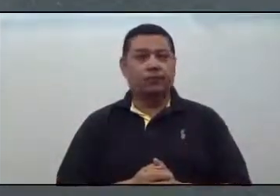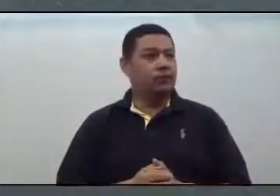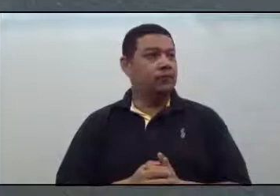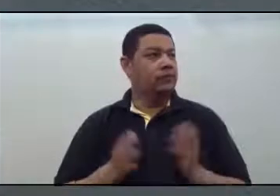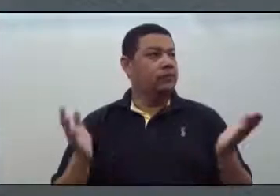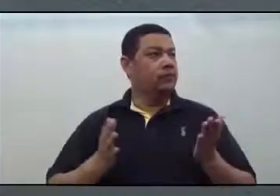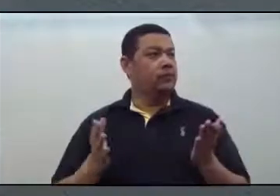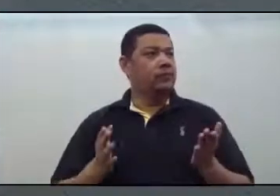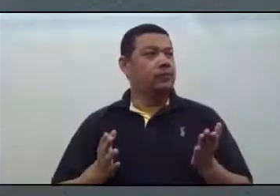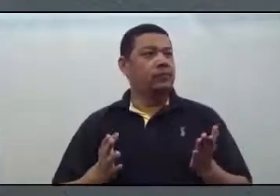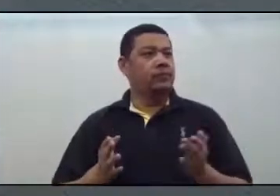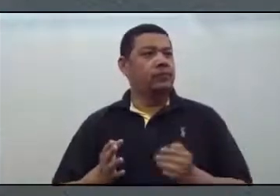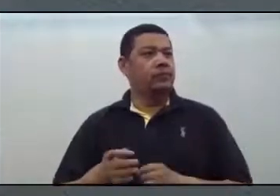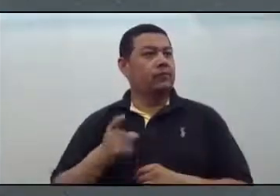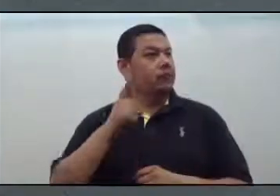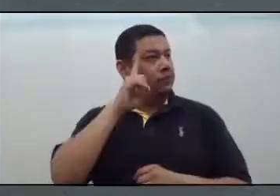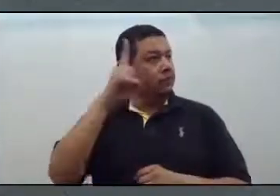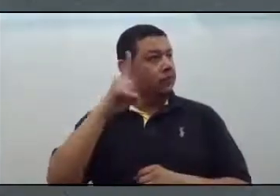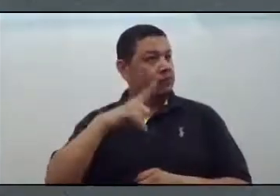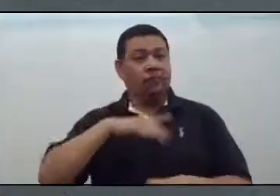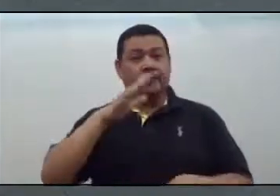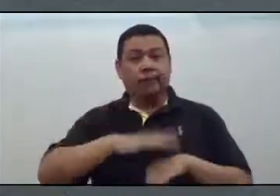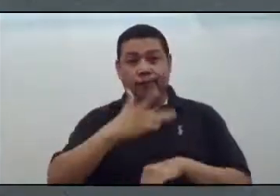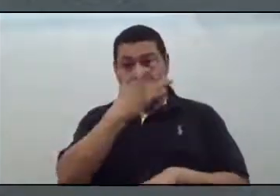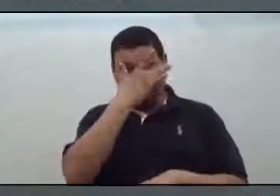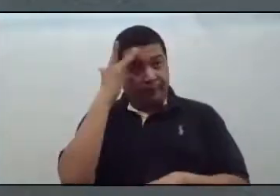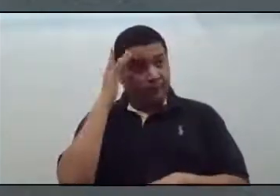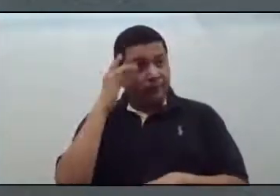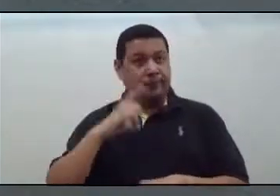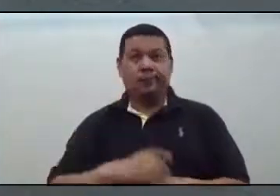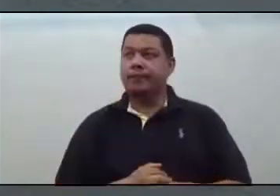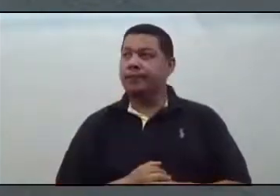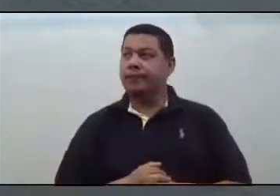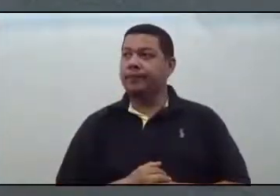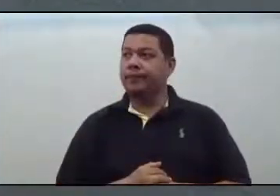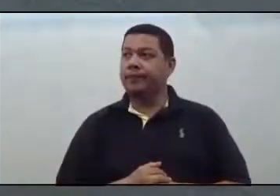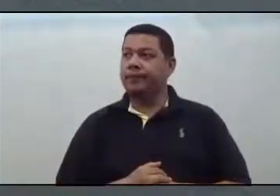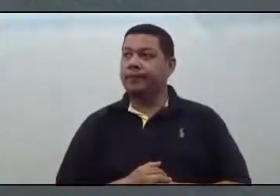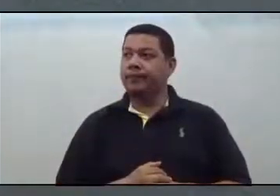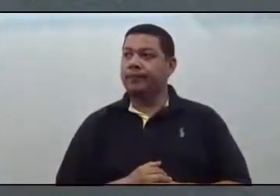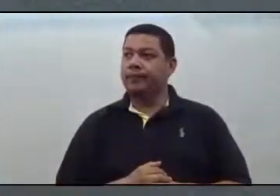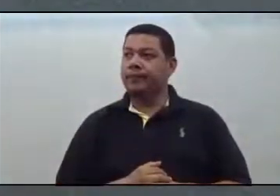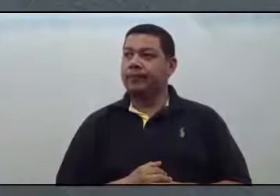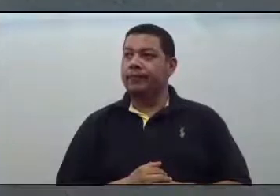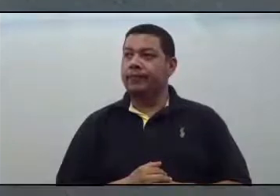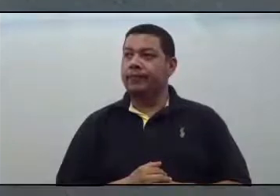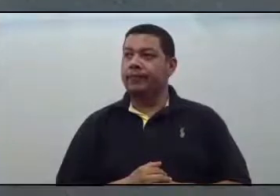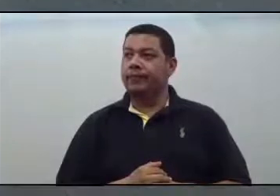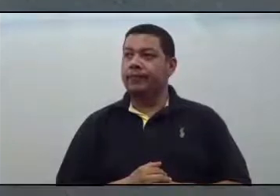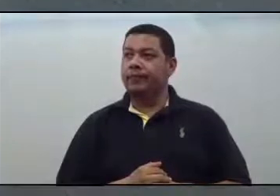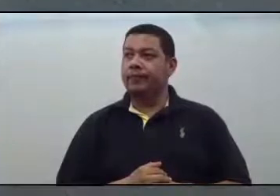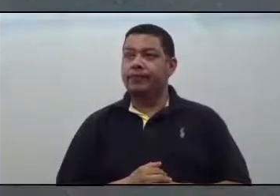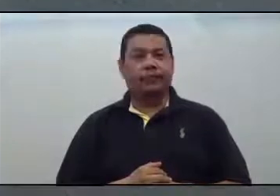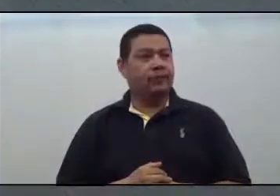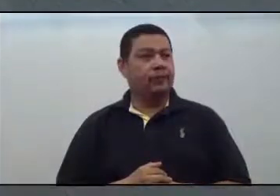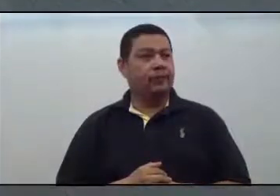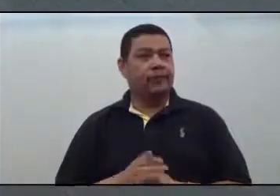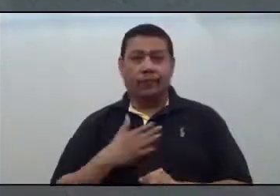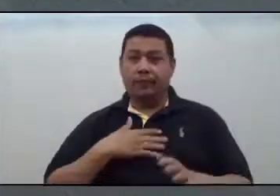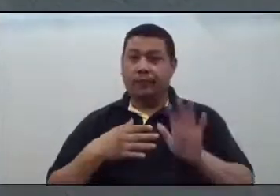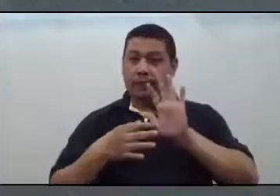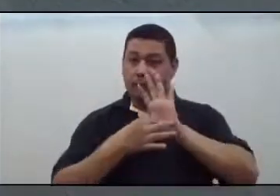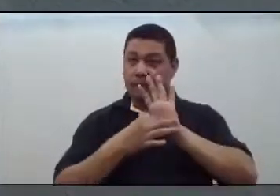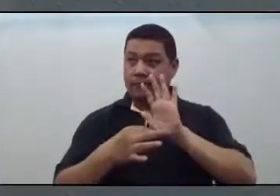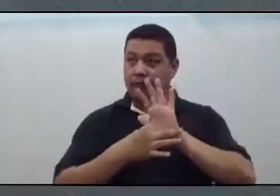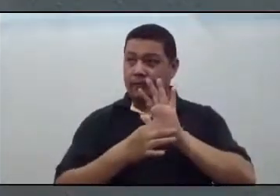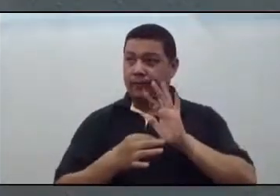nosso auditório está mais lotado, né? Um dia polêmico para essa casa de lei. E eu acredito que para o vereador Corá,